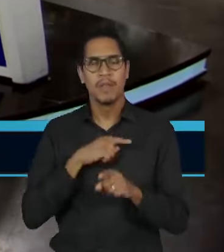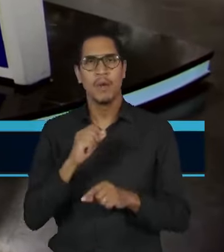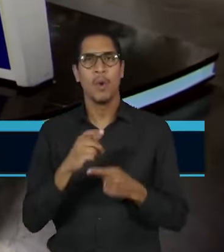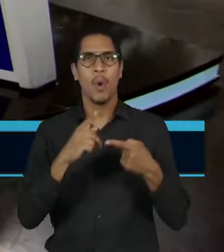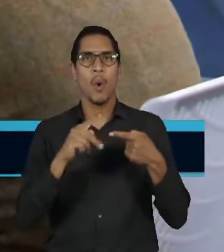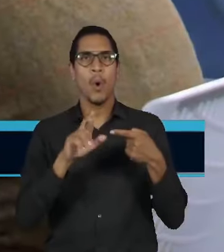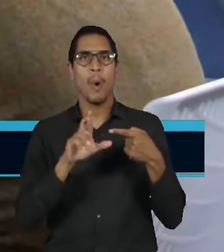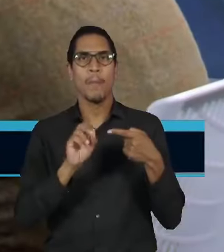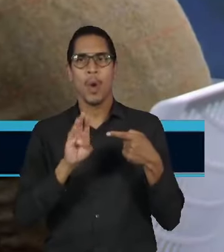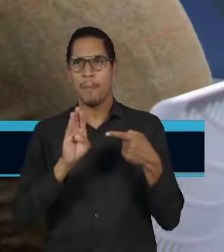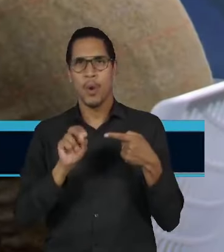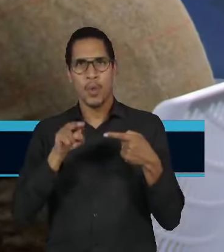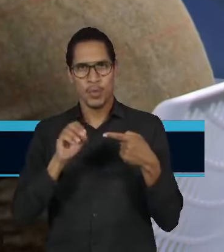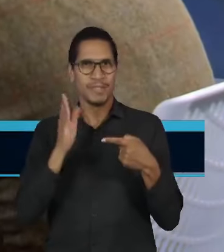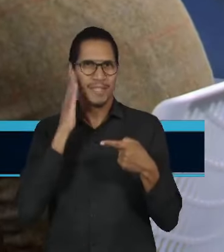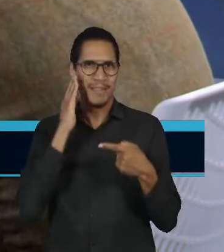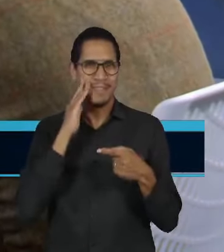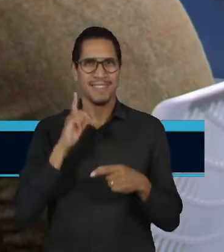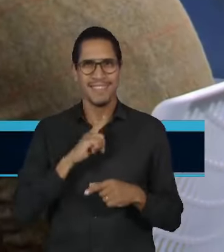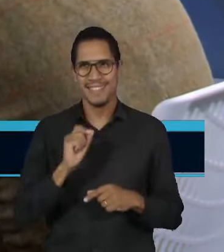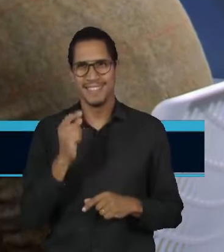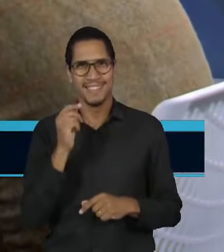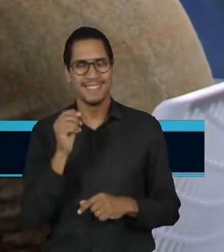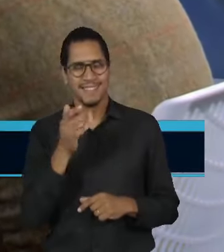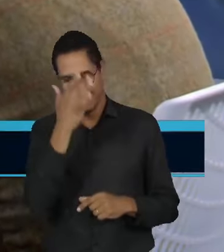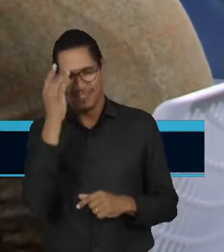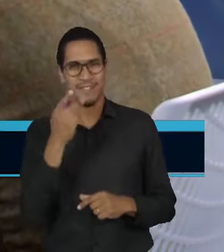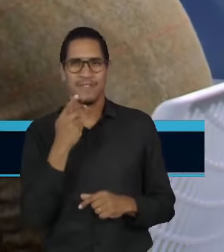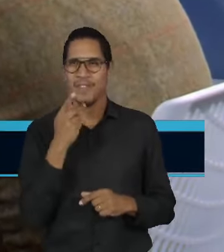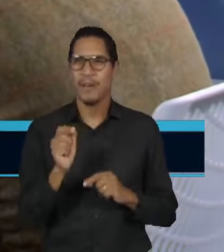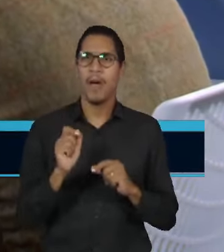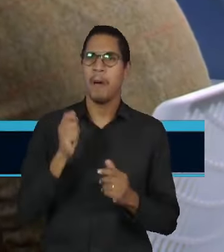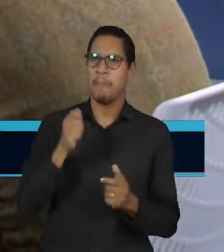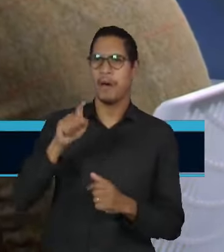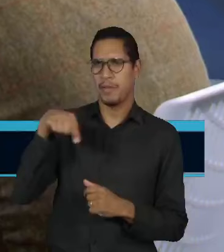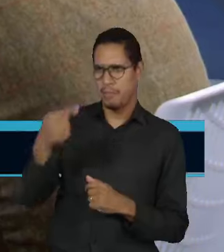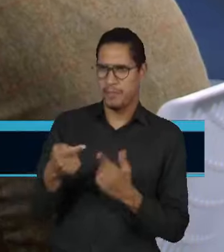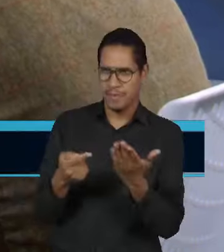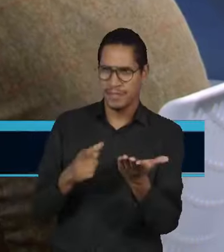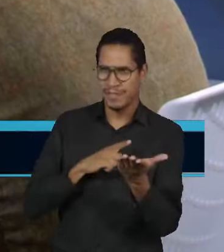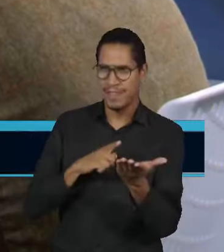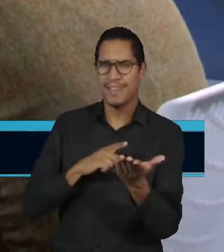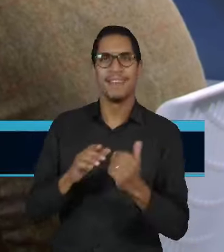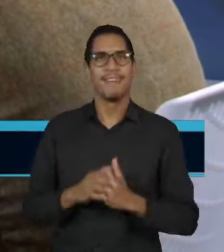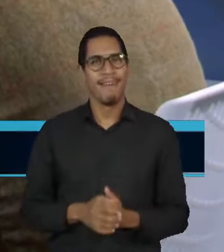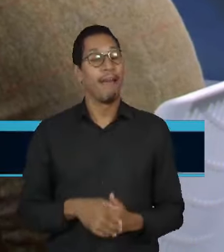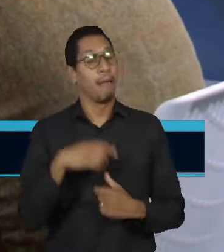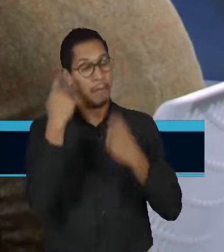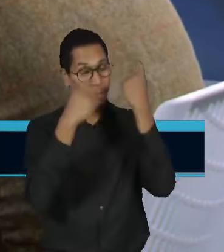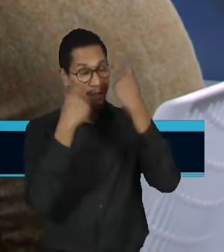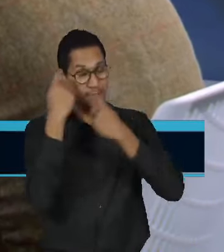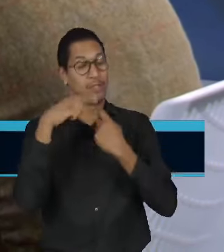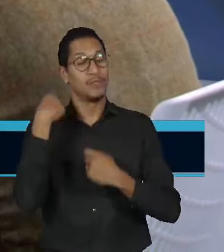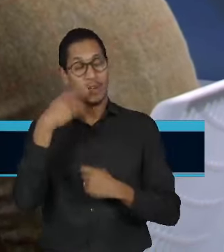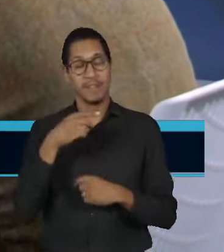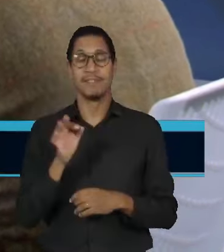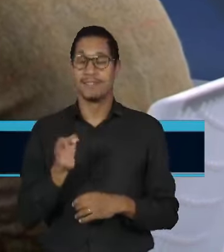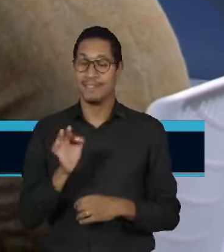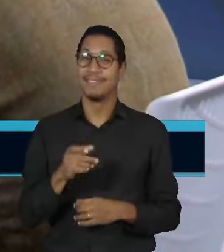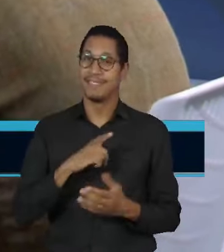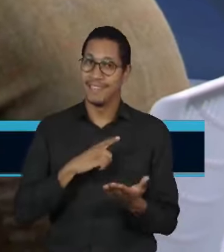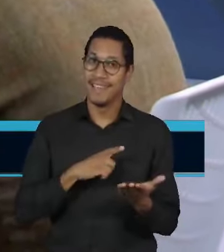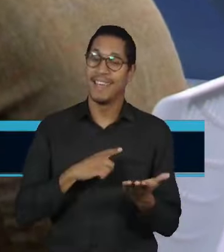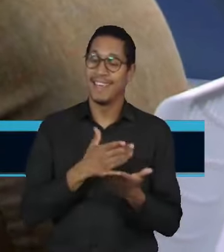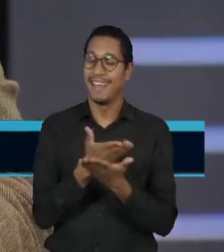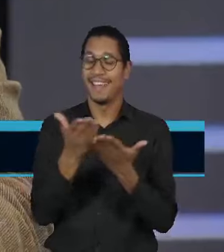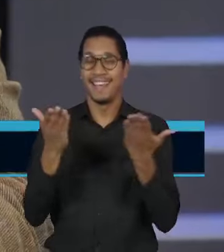né? Já teve cliente que chegou lá no final da causa e falou, depois eu pago? Oh, isso é uma preocupação constante de todos os